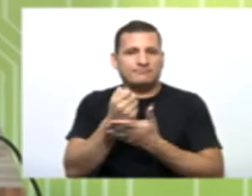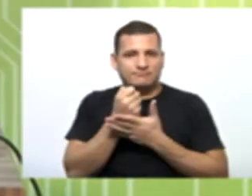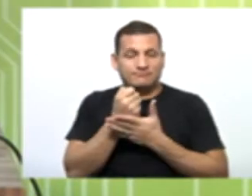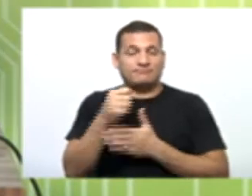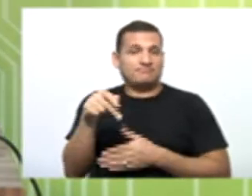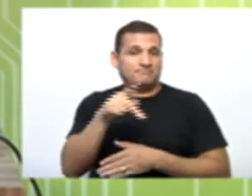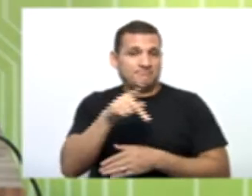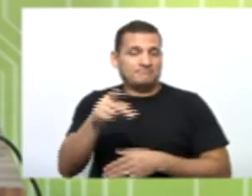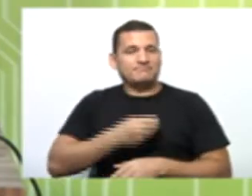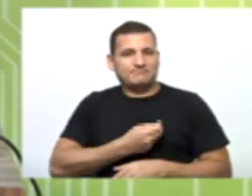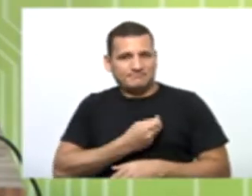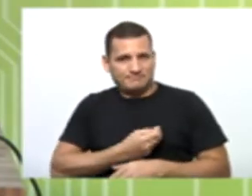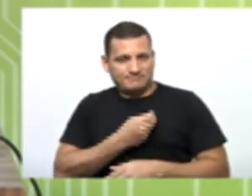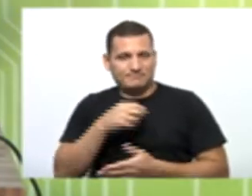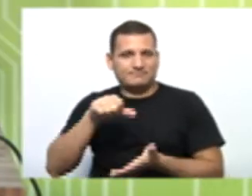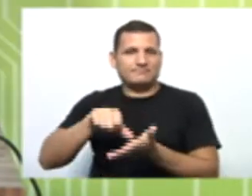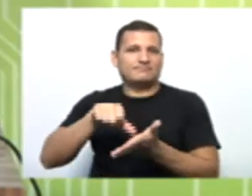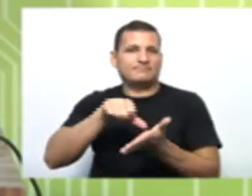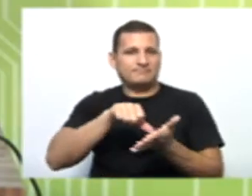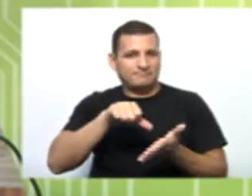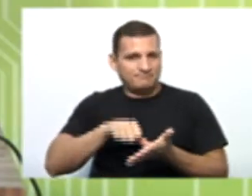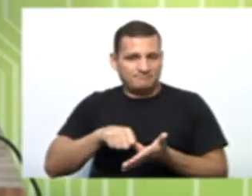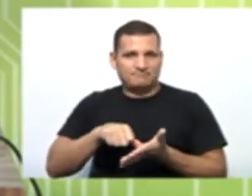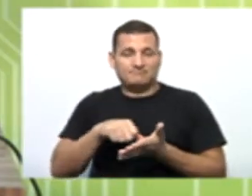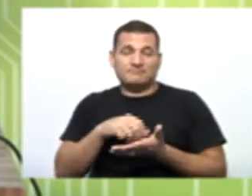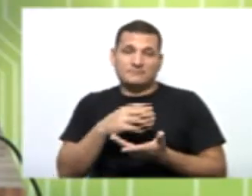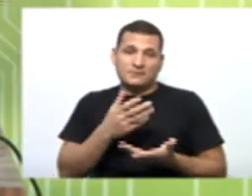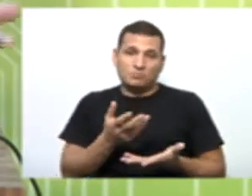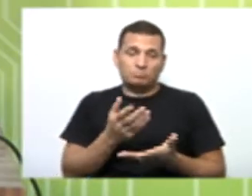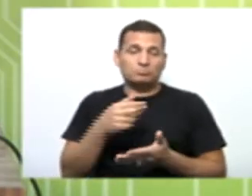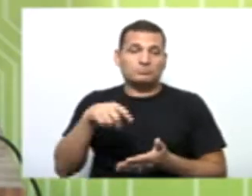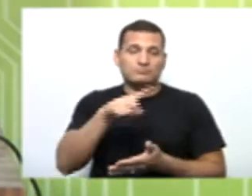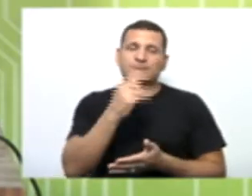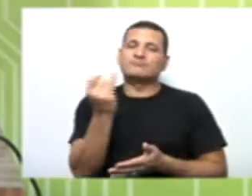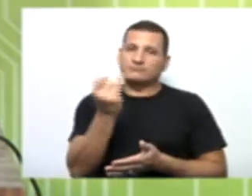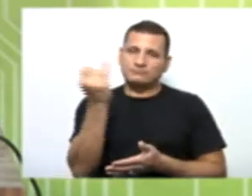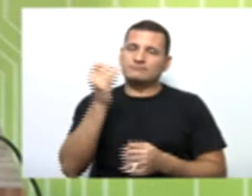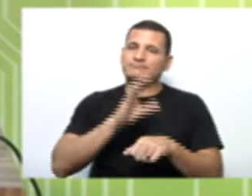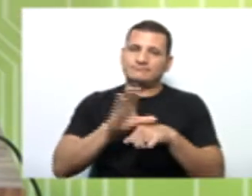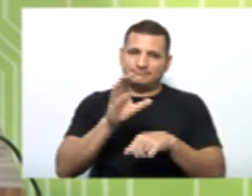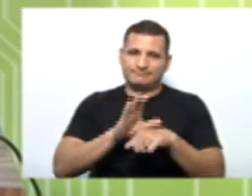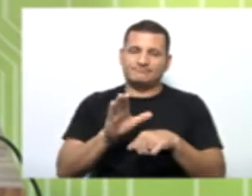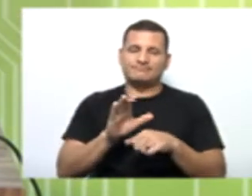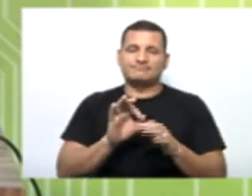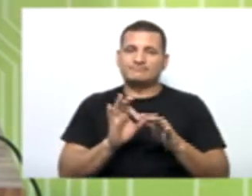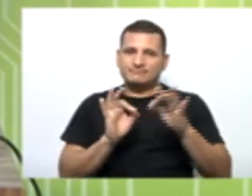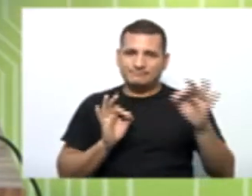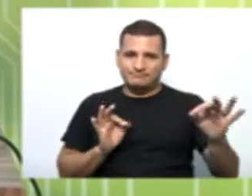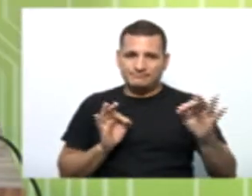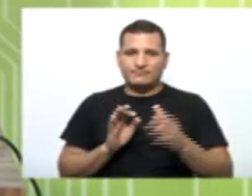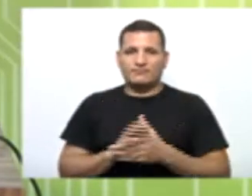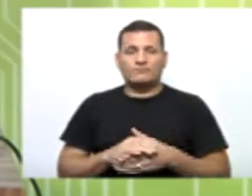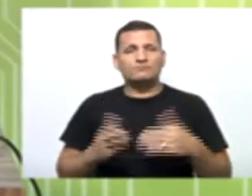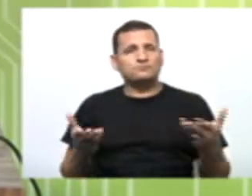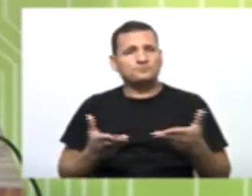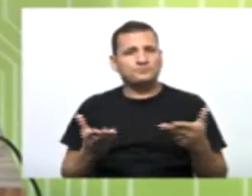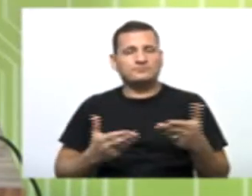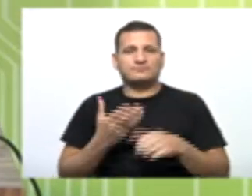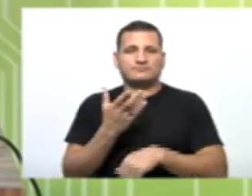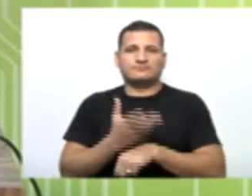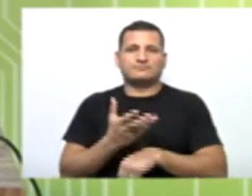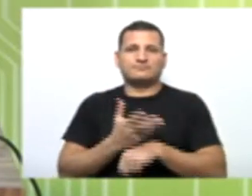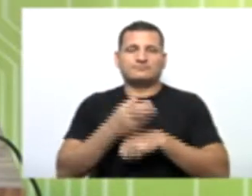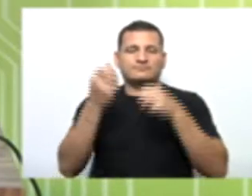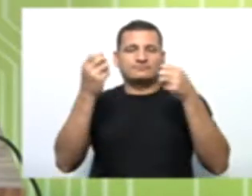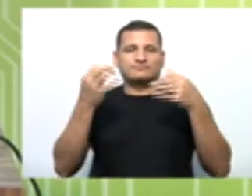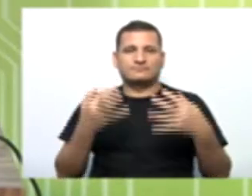professores presenciais dos polos. Sem vocês, esse curso EAD não seria possível. E hoje nós vamos trabalhar com uma disciplina que ela